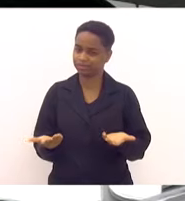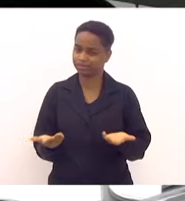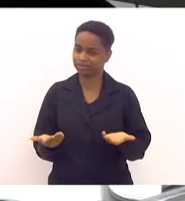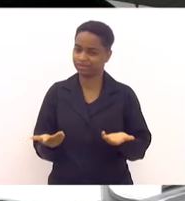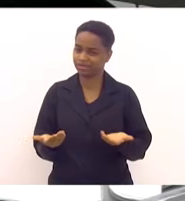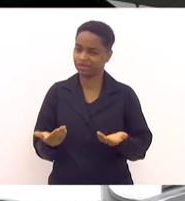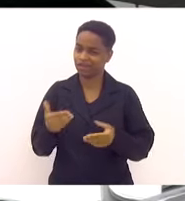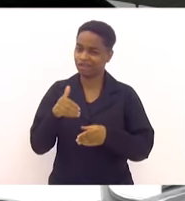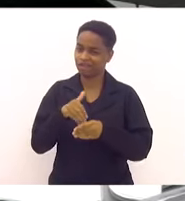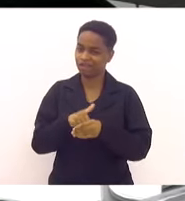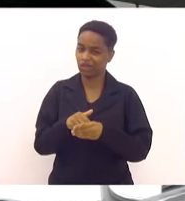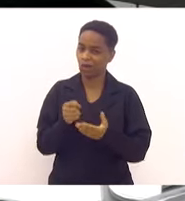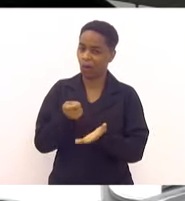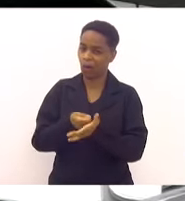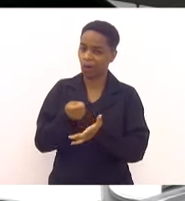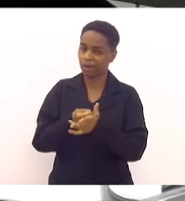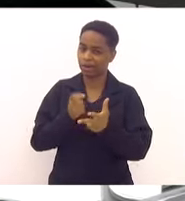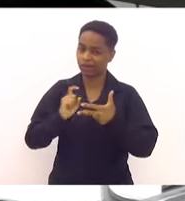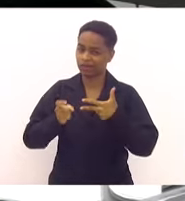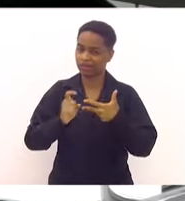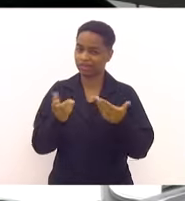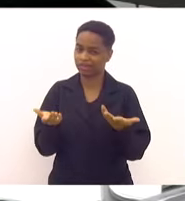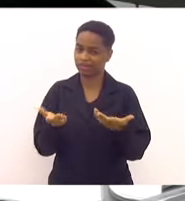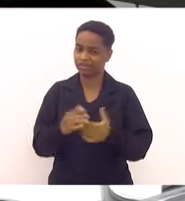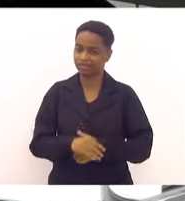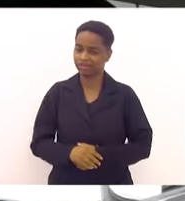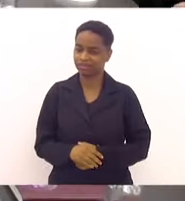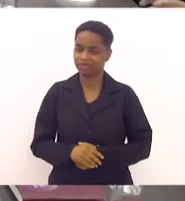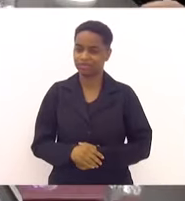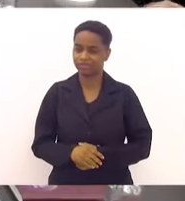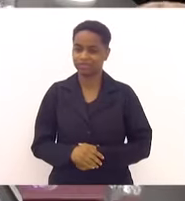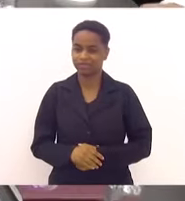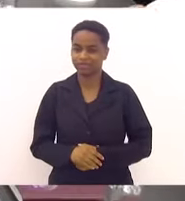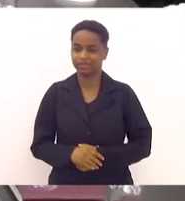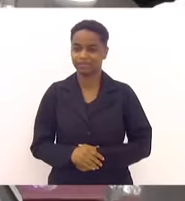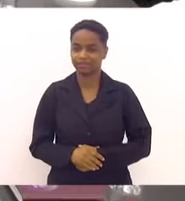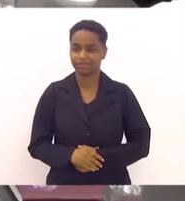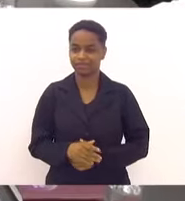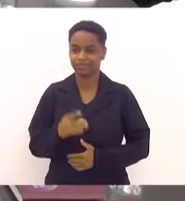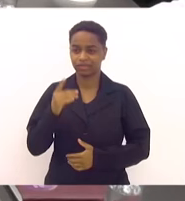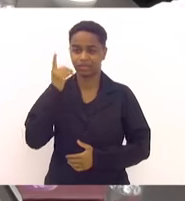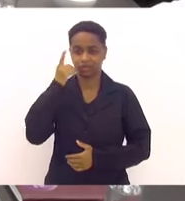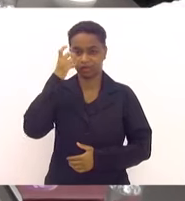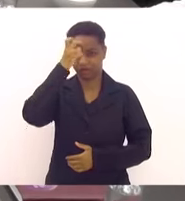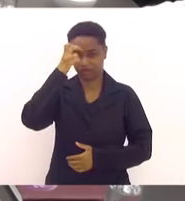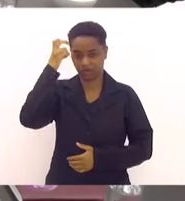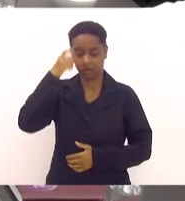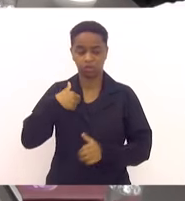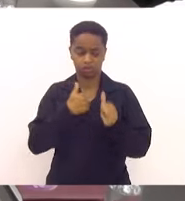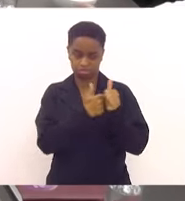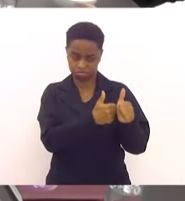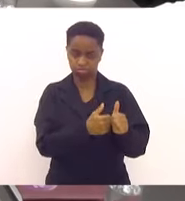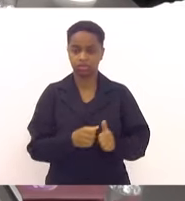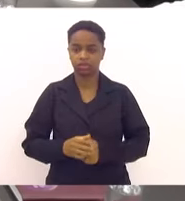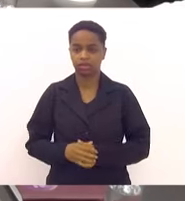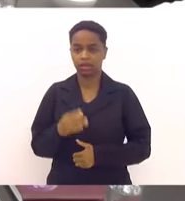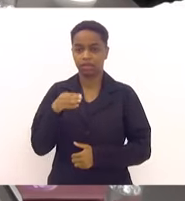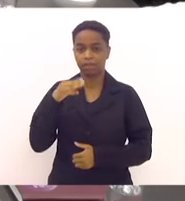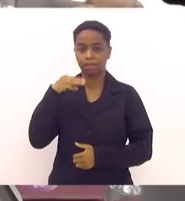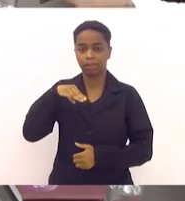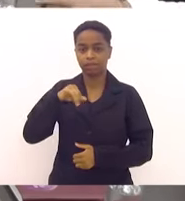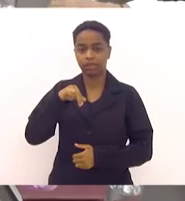gerar obrigação para o governo. Elogiado. Deputada Verônica. Vou com a divergência. Deputado